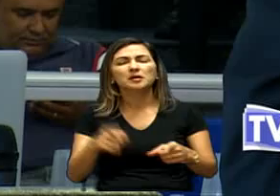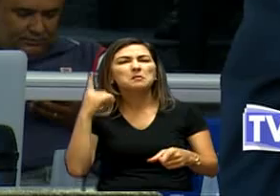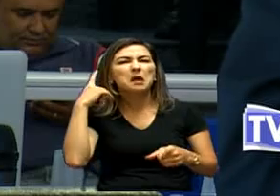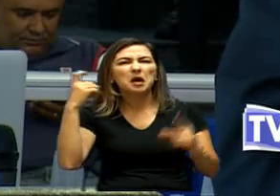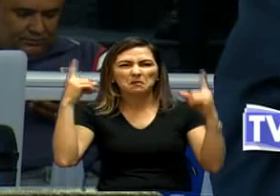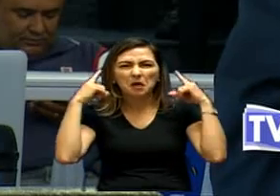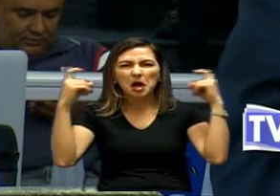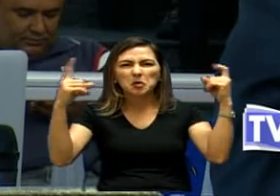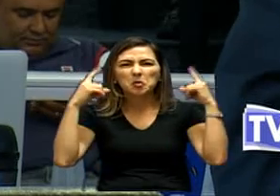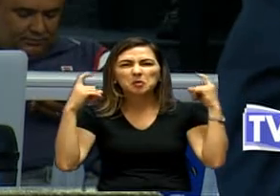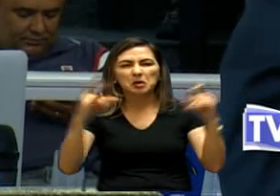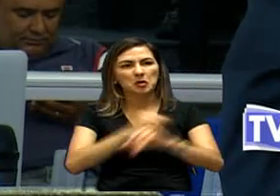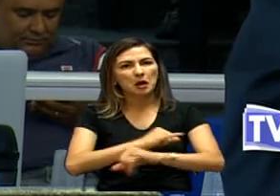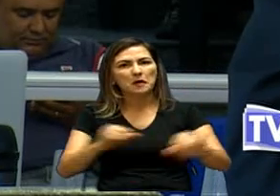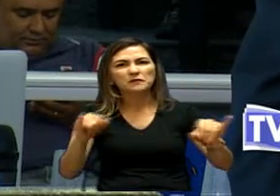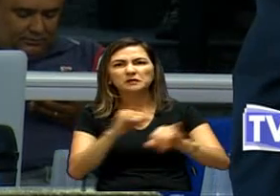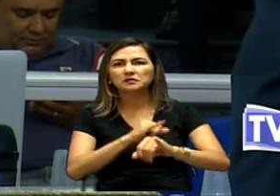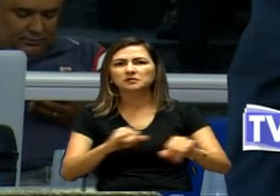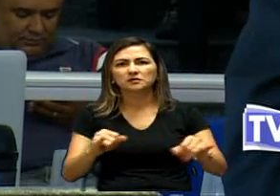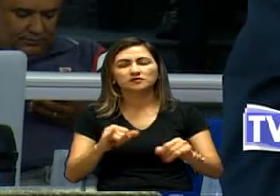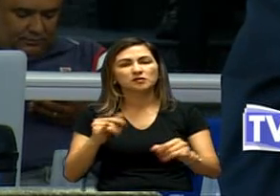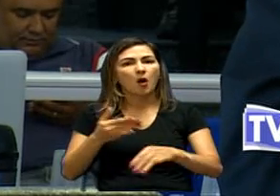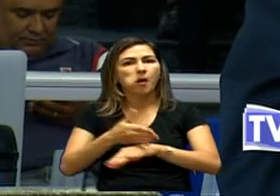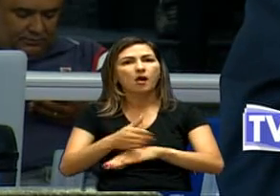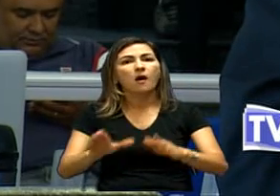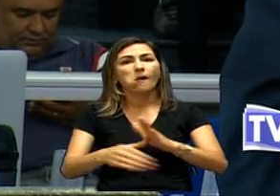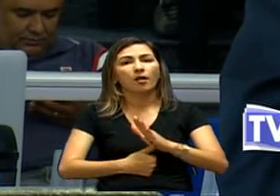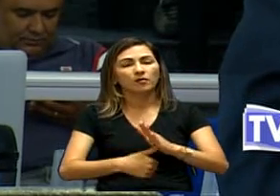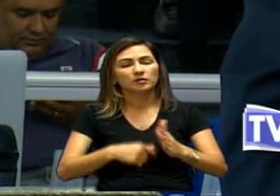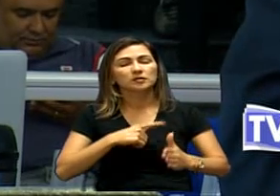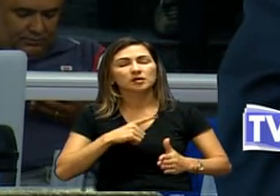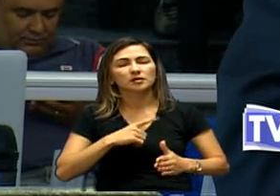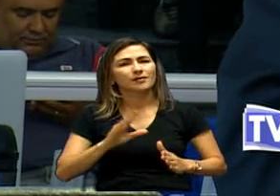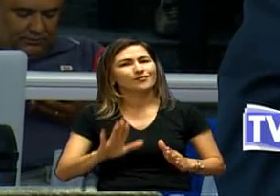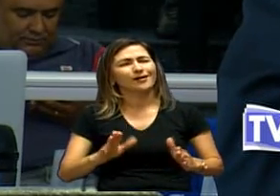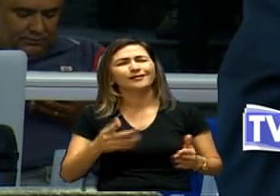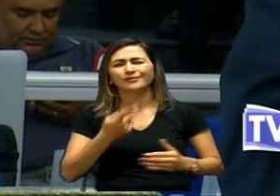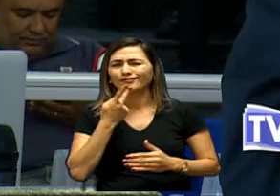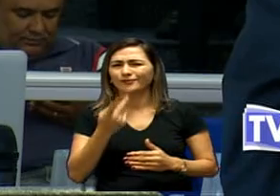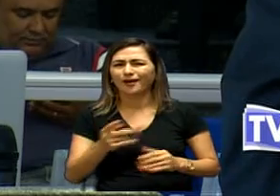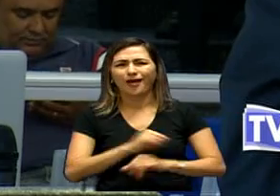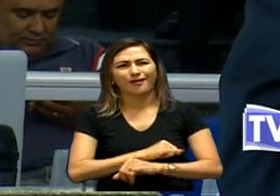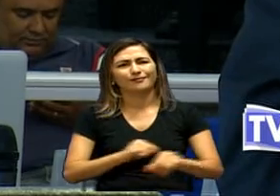falar a verdade, não? Que vergonha para nós brasileiros, não? Que